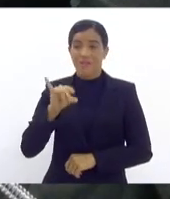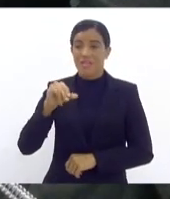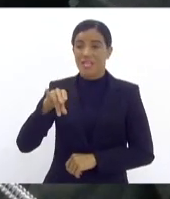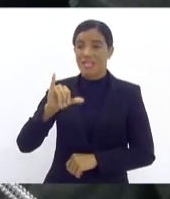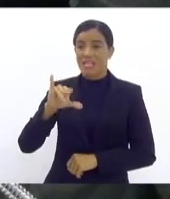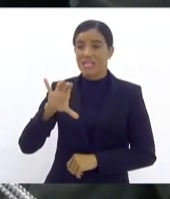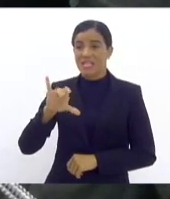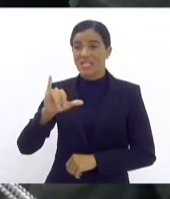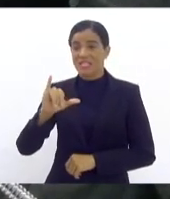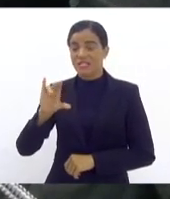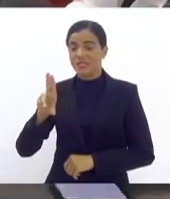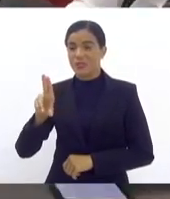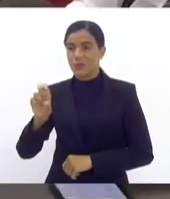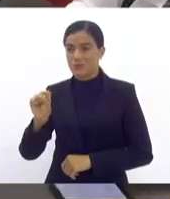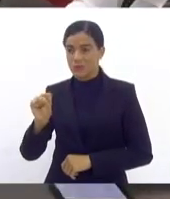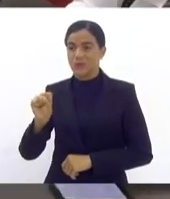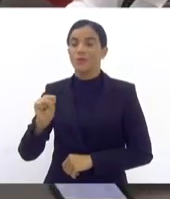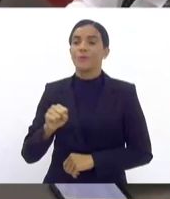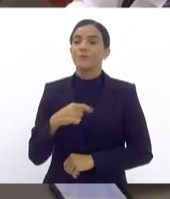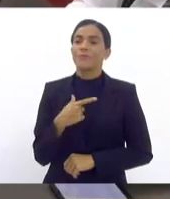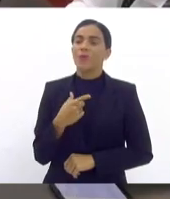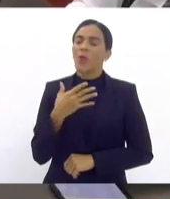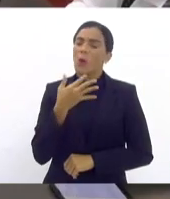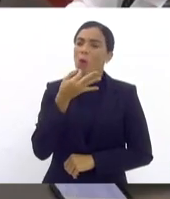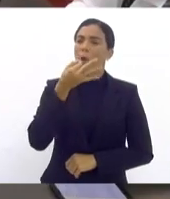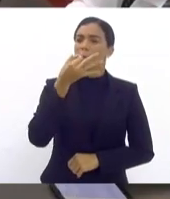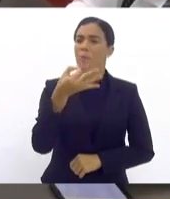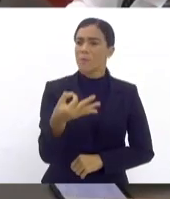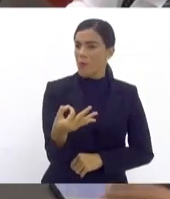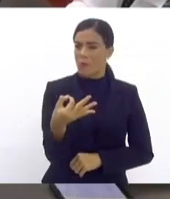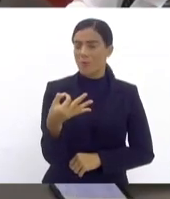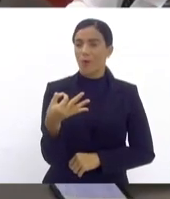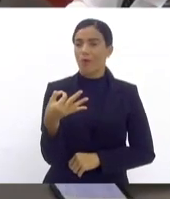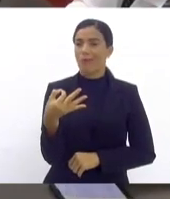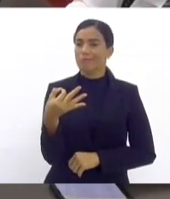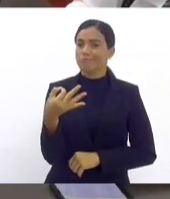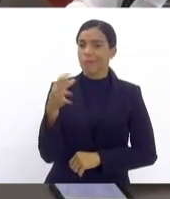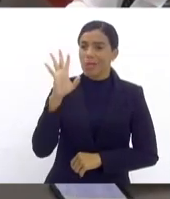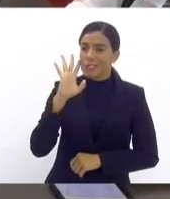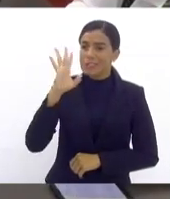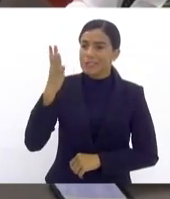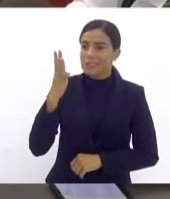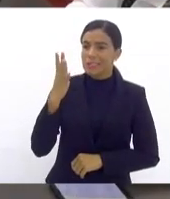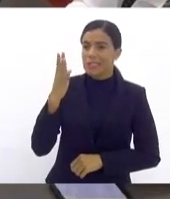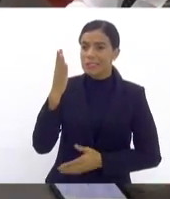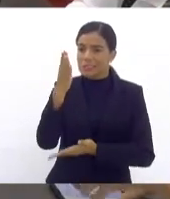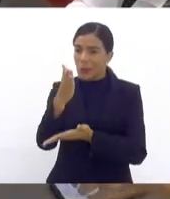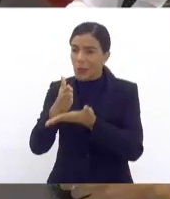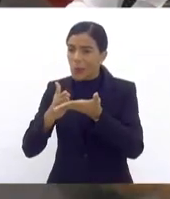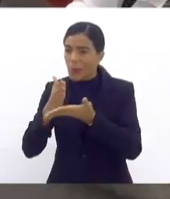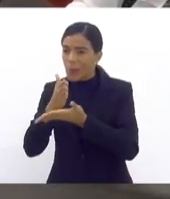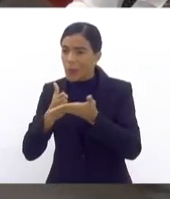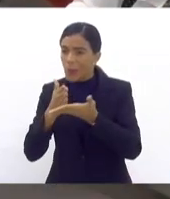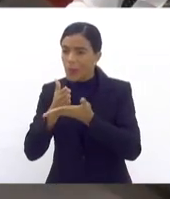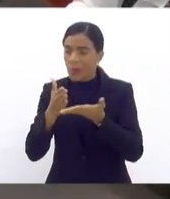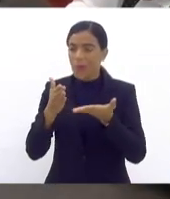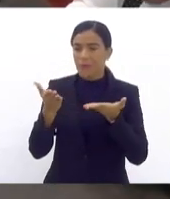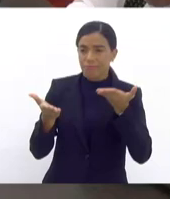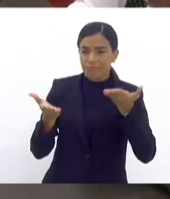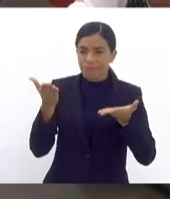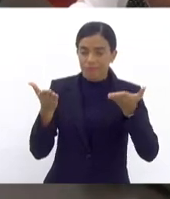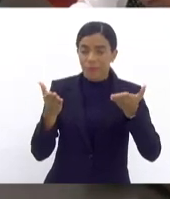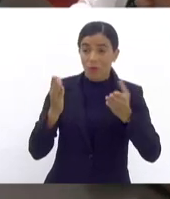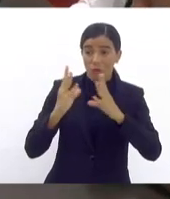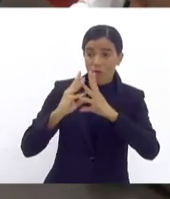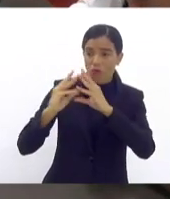gostaria de propor uma solução intermediária para tentar salvar o projeto, fugir da